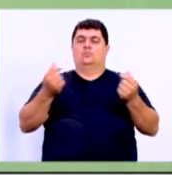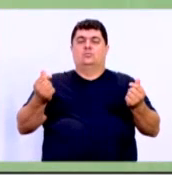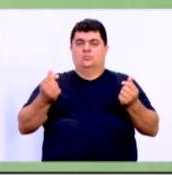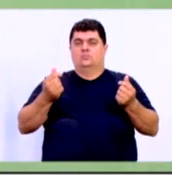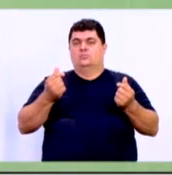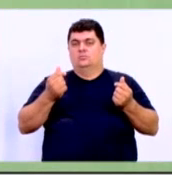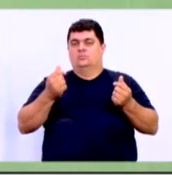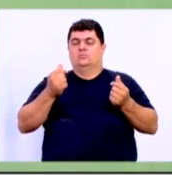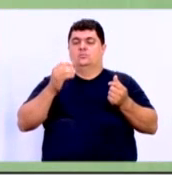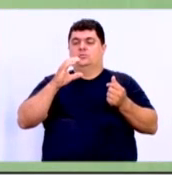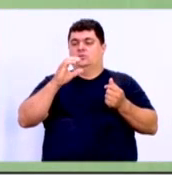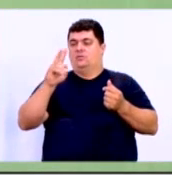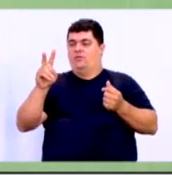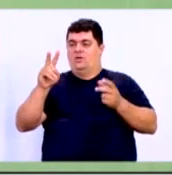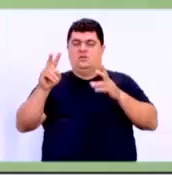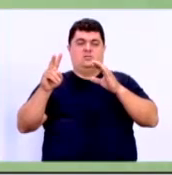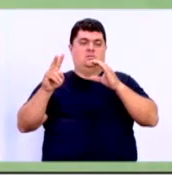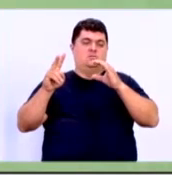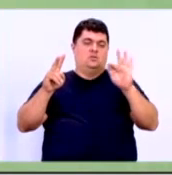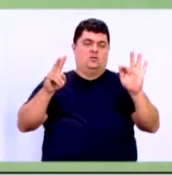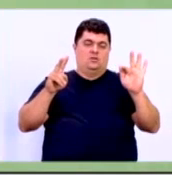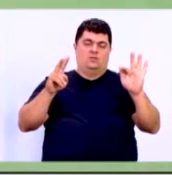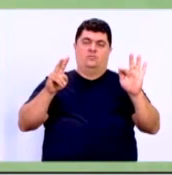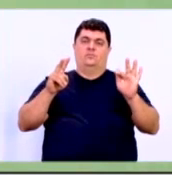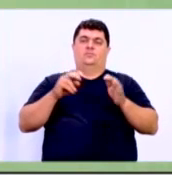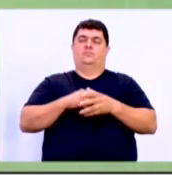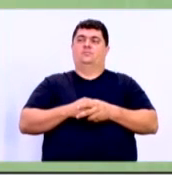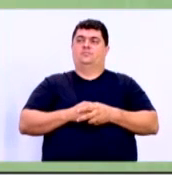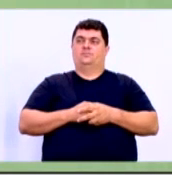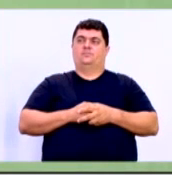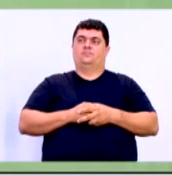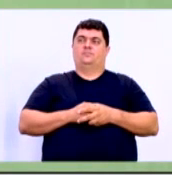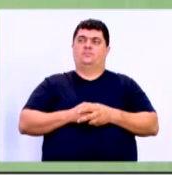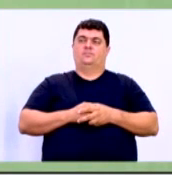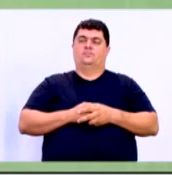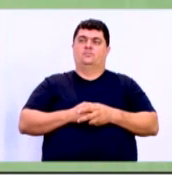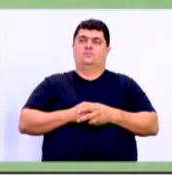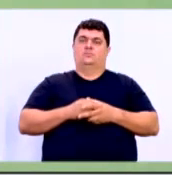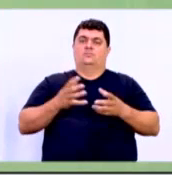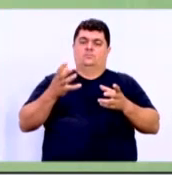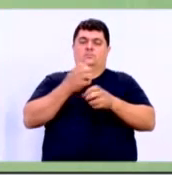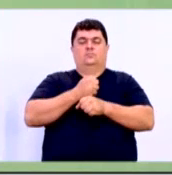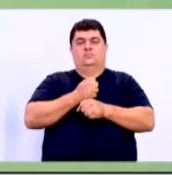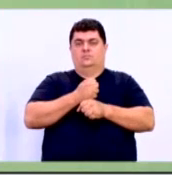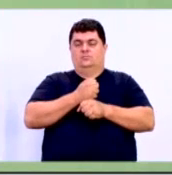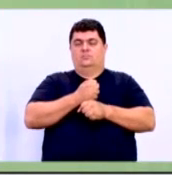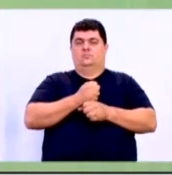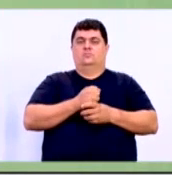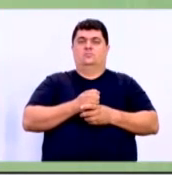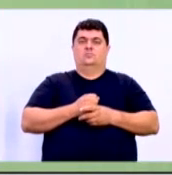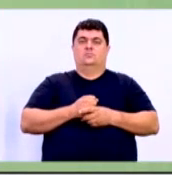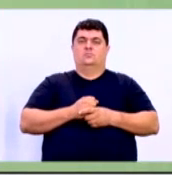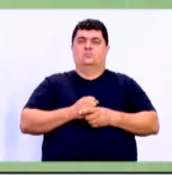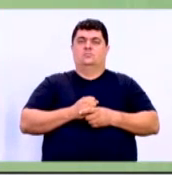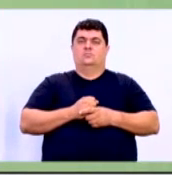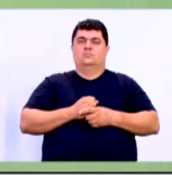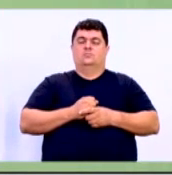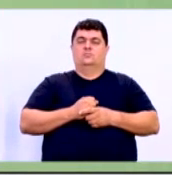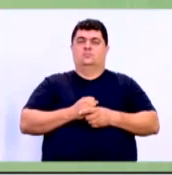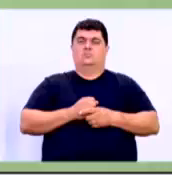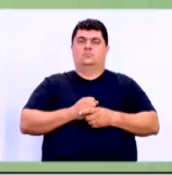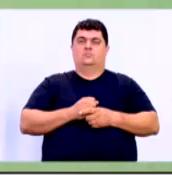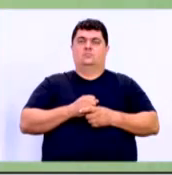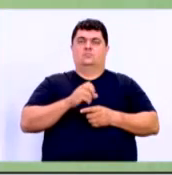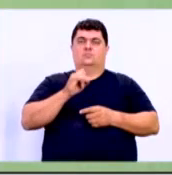de produção do período. Custo fixo e custo variável. Quando você se